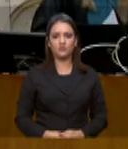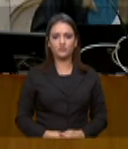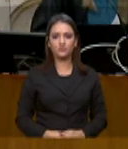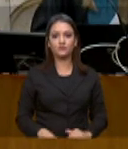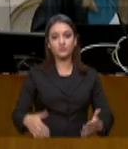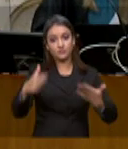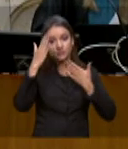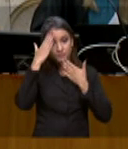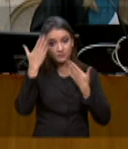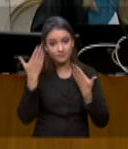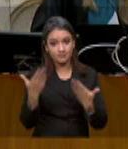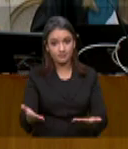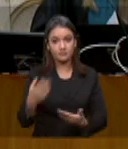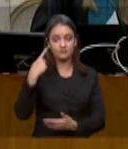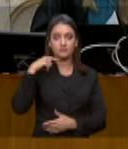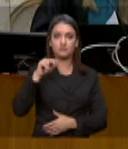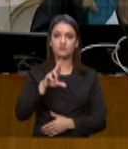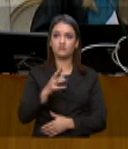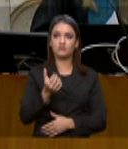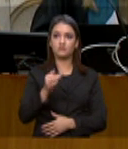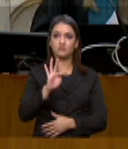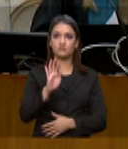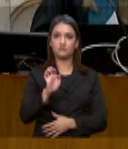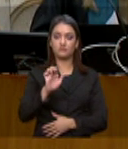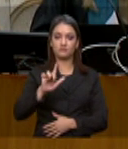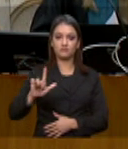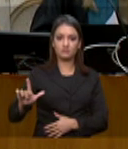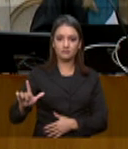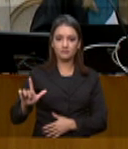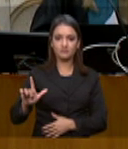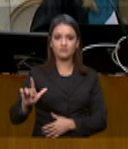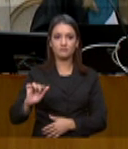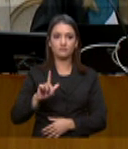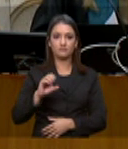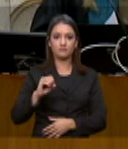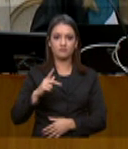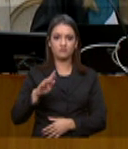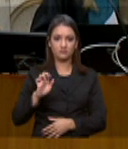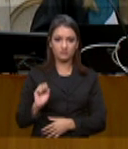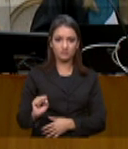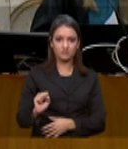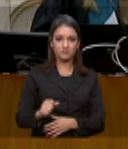Muito obrigado, doutor Rafael Echeverria Lopes.